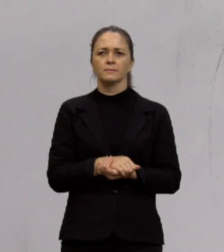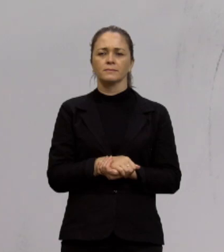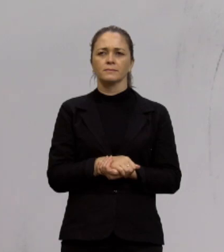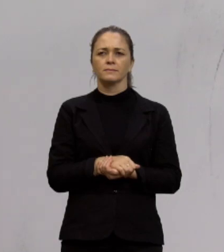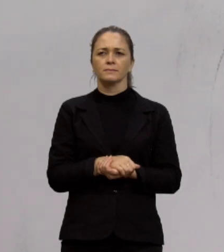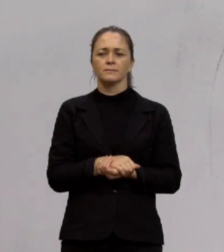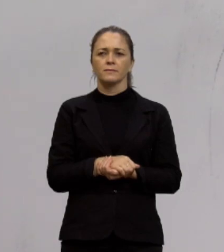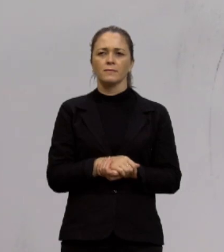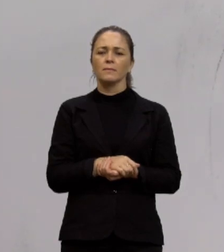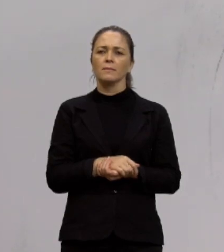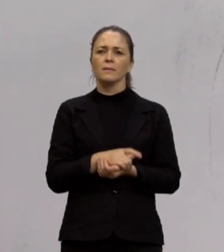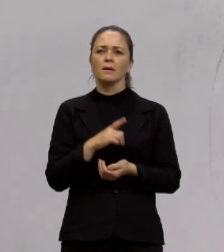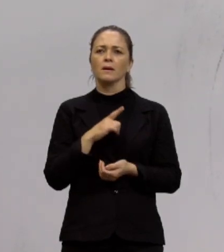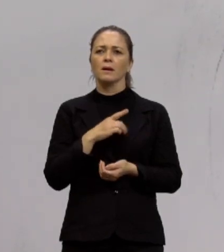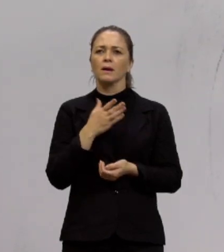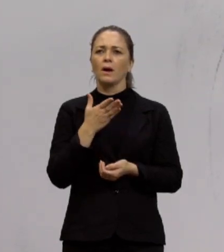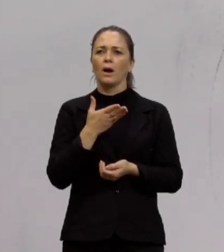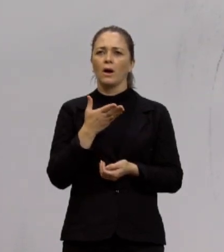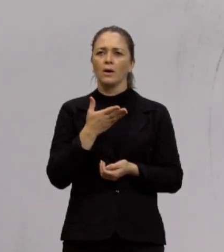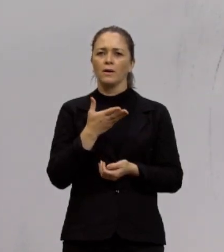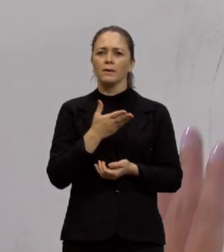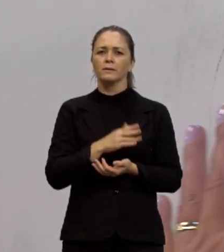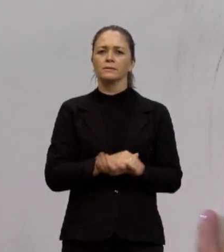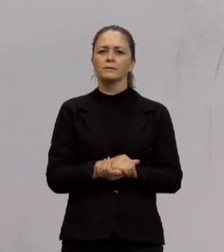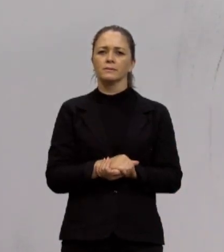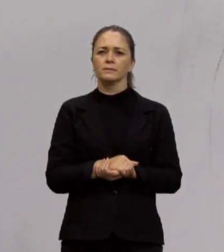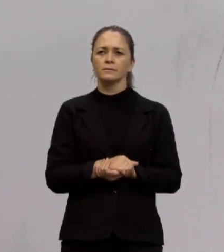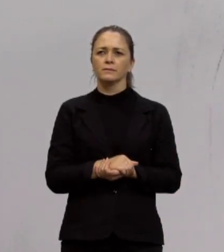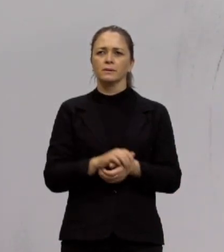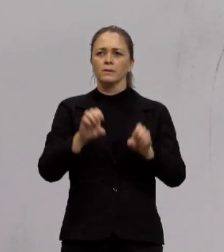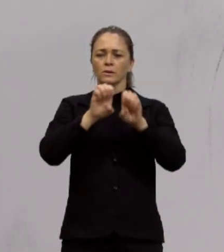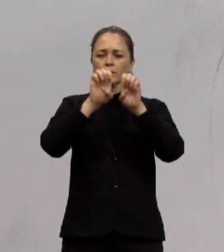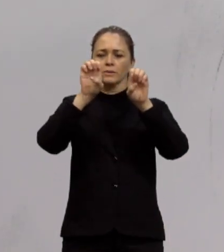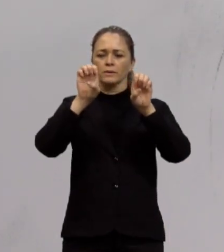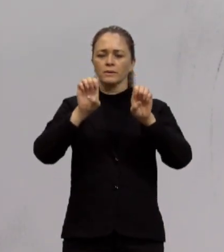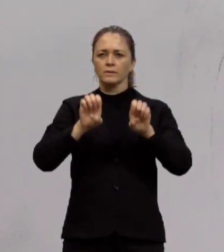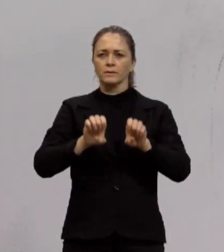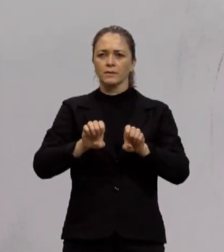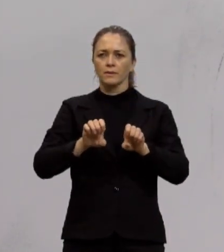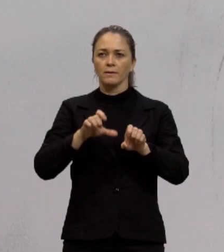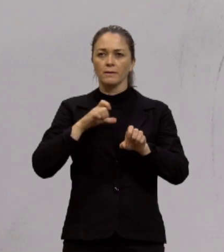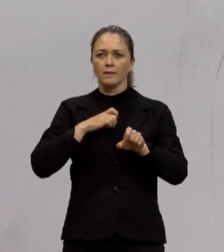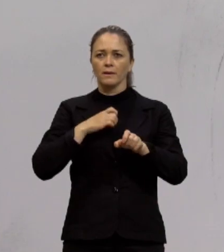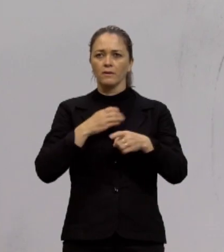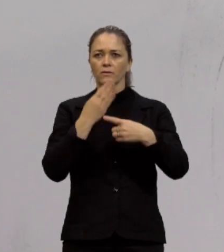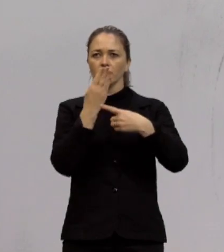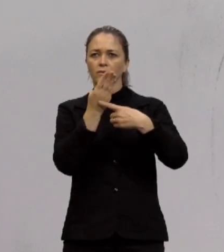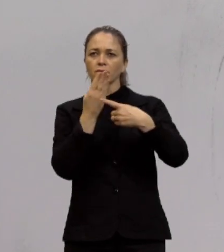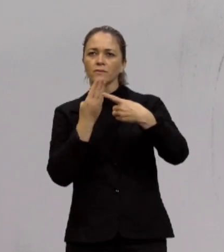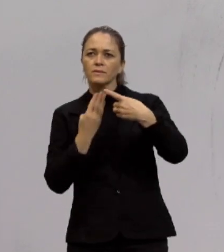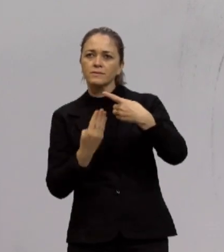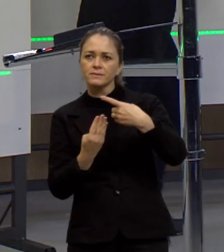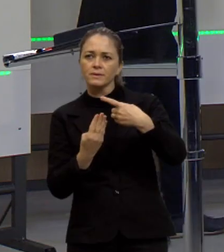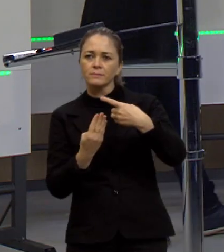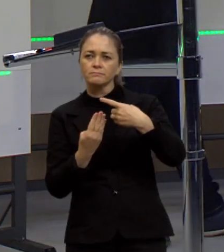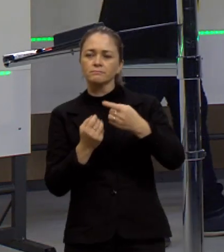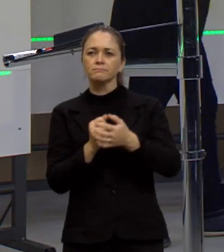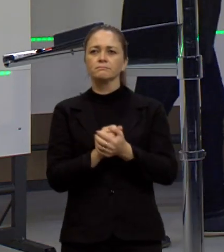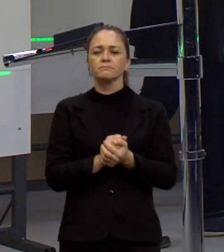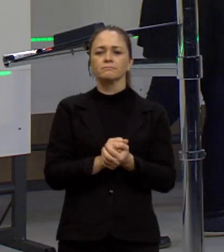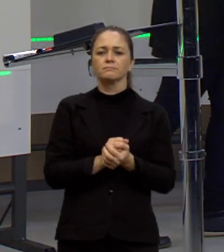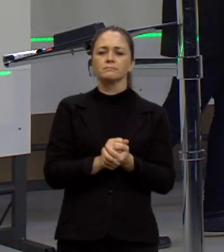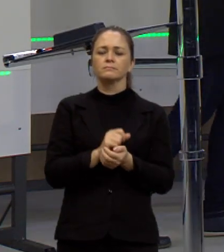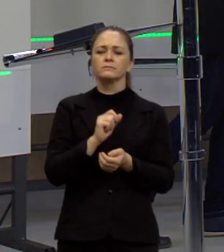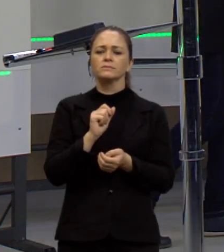que nós temos aqui? Nós temos aqui uma equação com frações. O que nós já dissemos